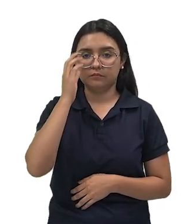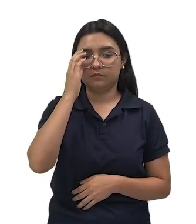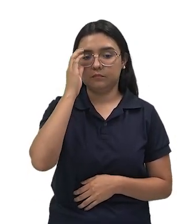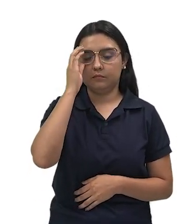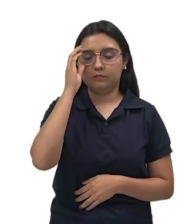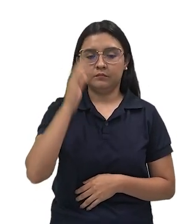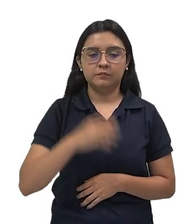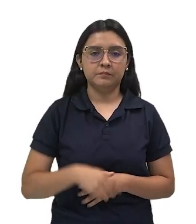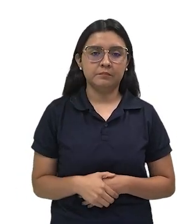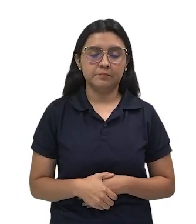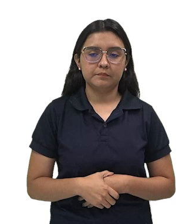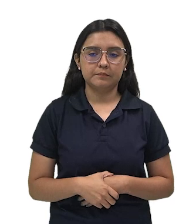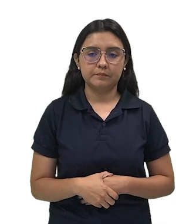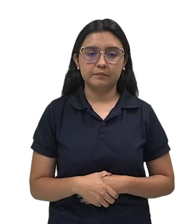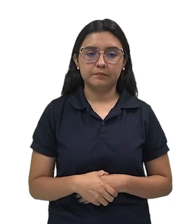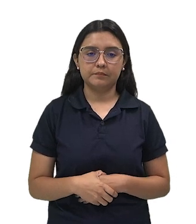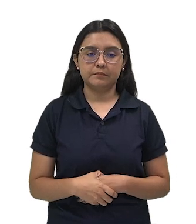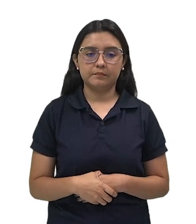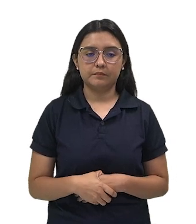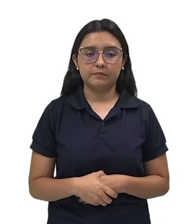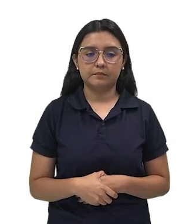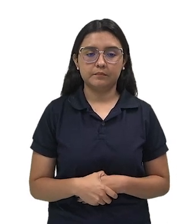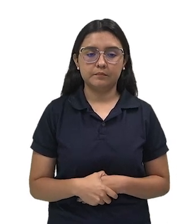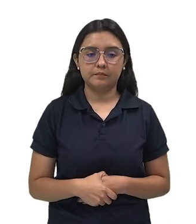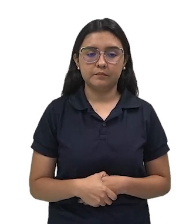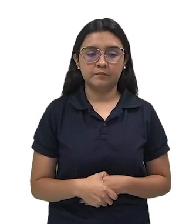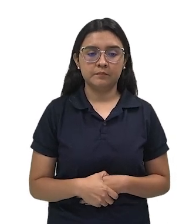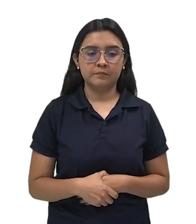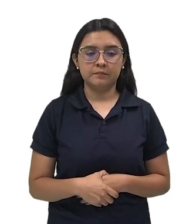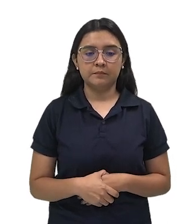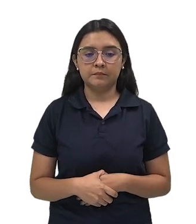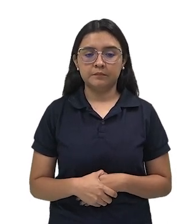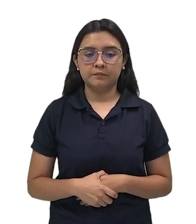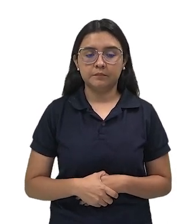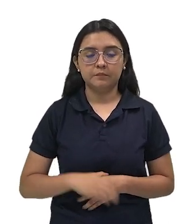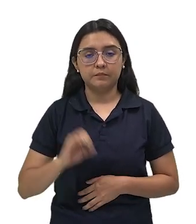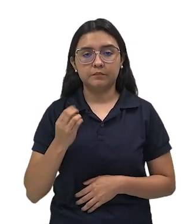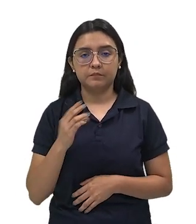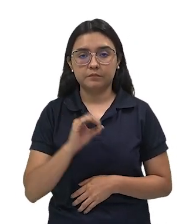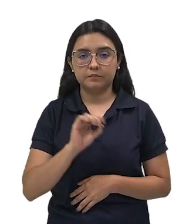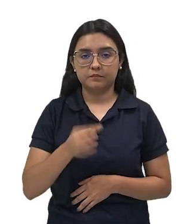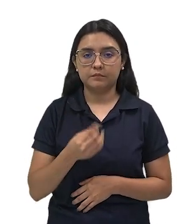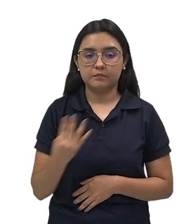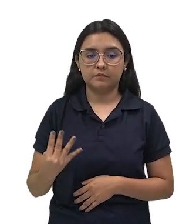0,40 centésimos, né? Ou 0,4.